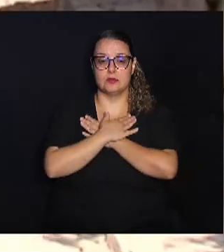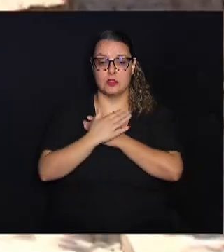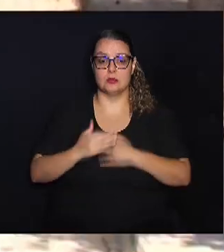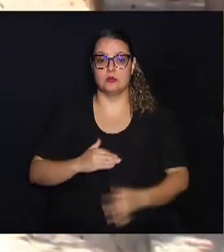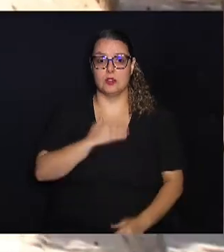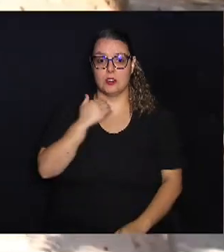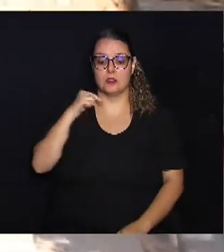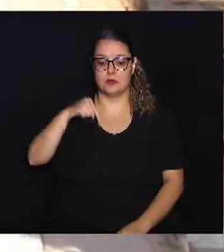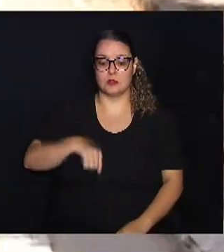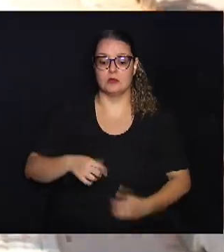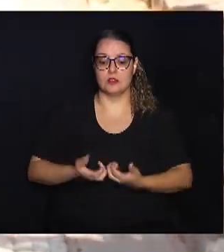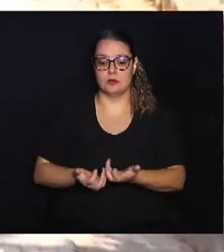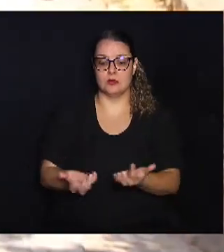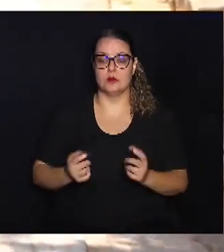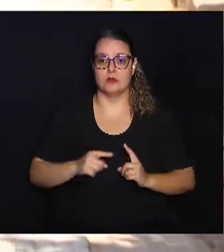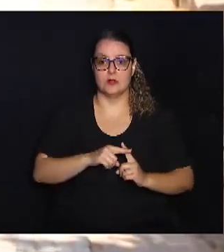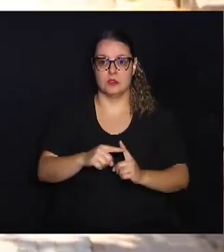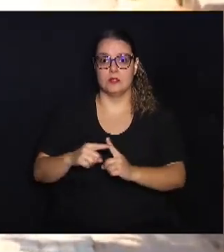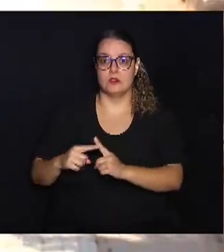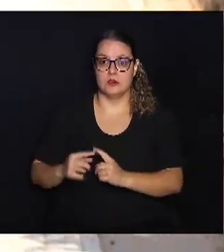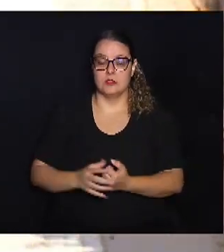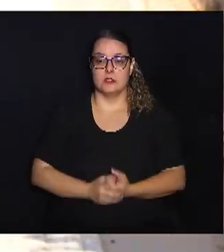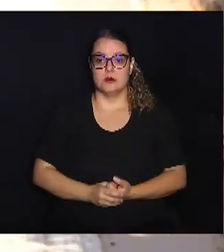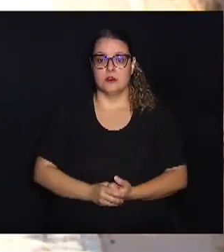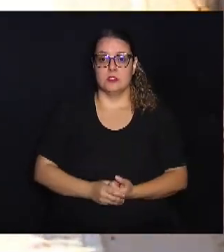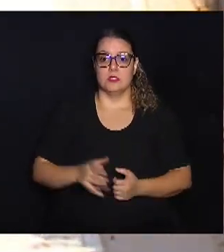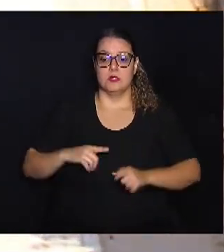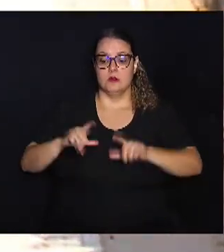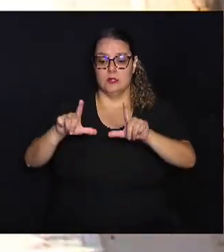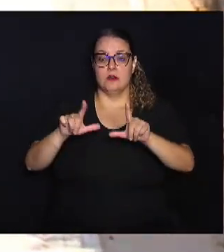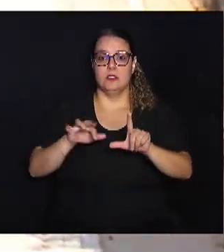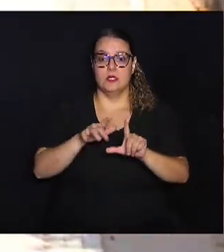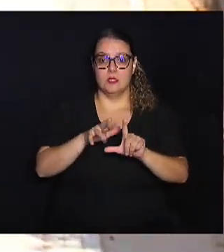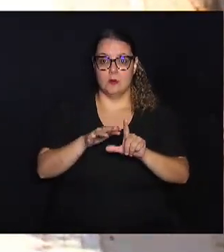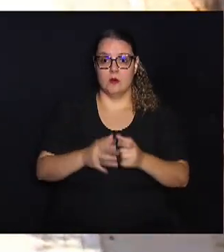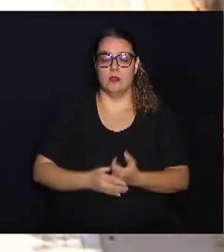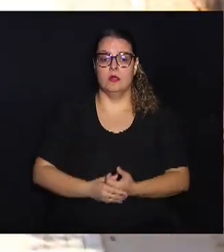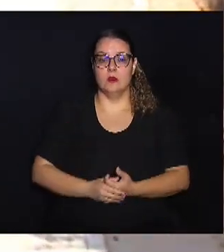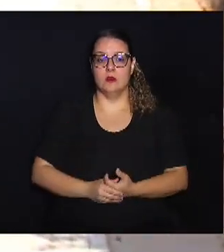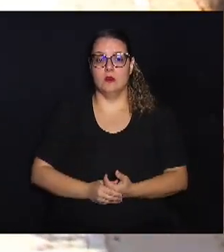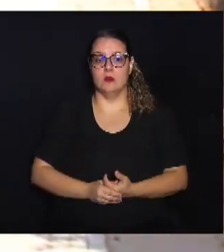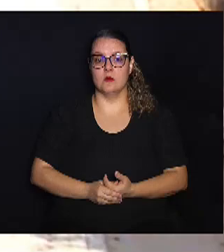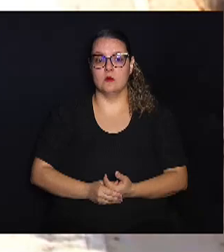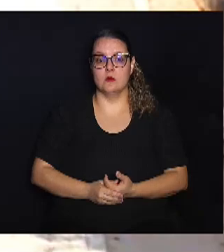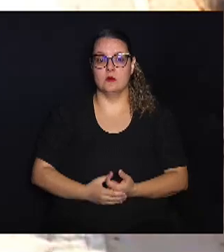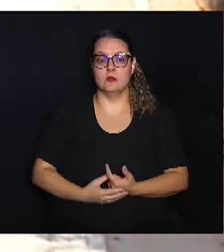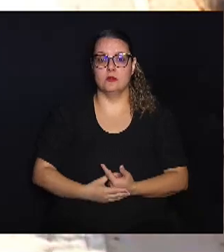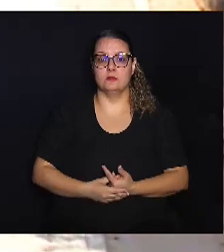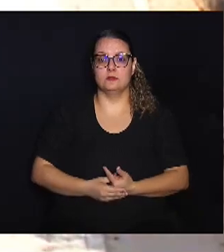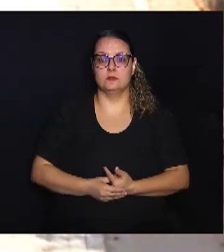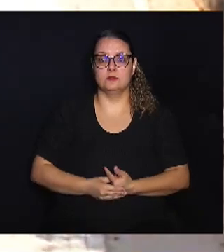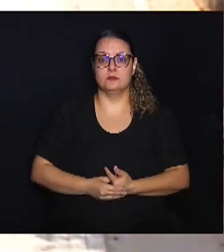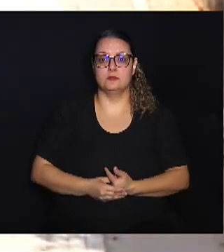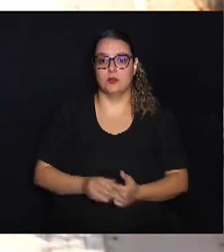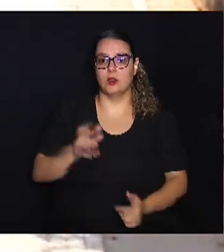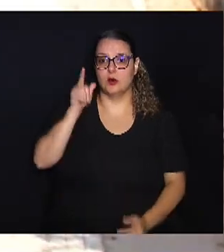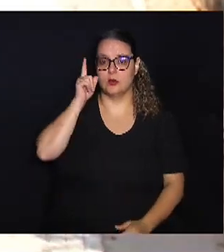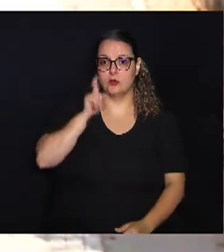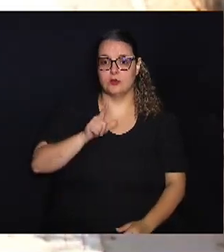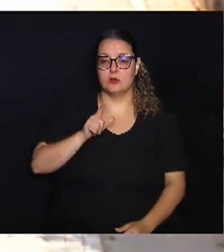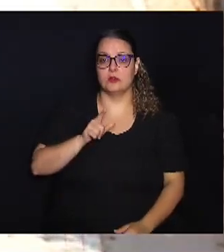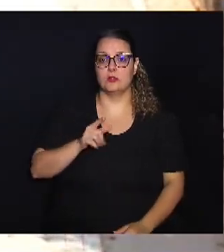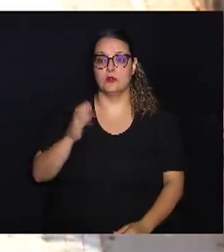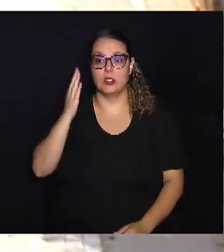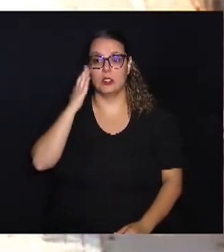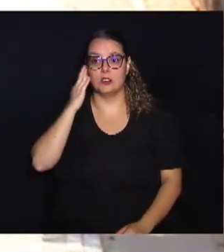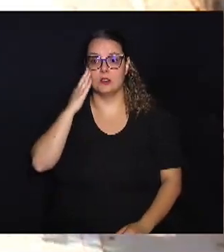da Saudade. E aí tem nessas placas tem o QR Code, onde você consegue